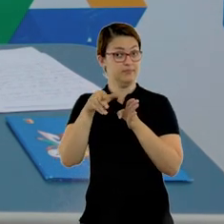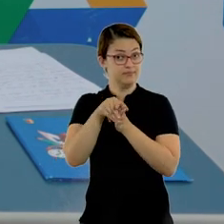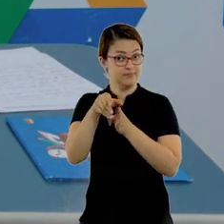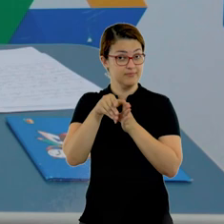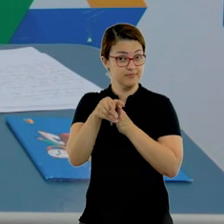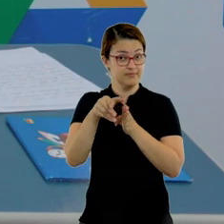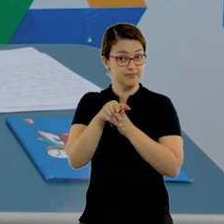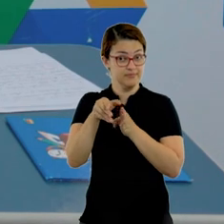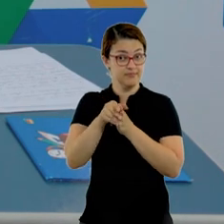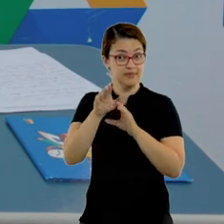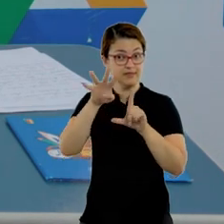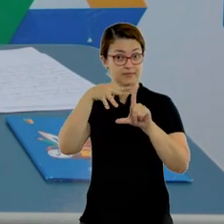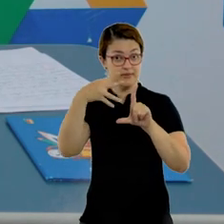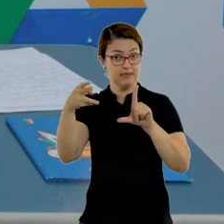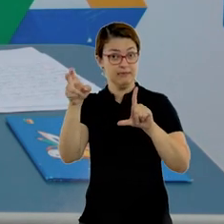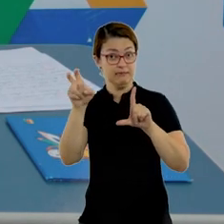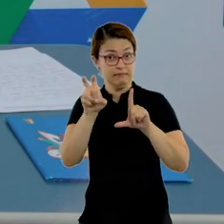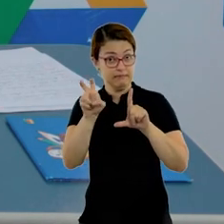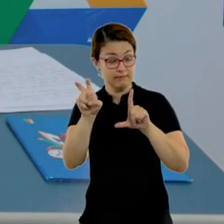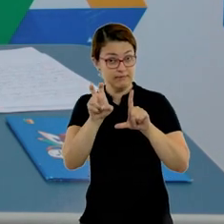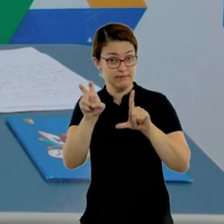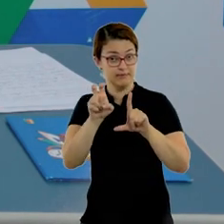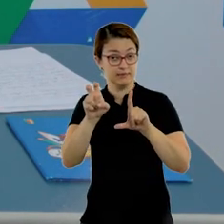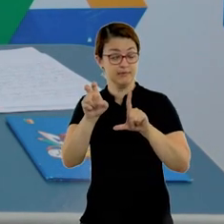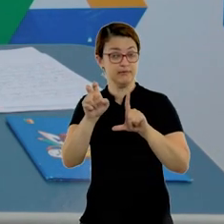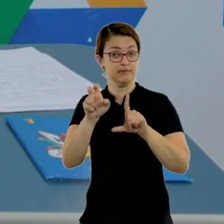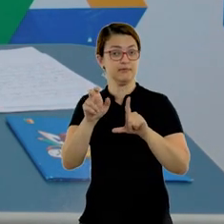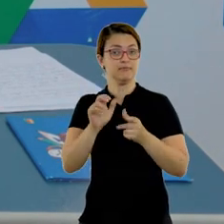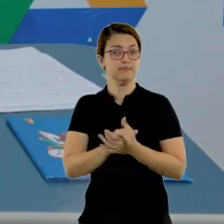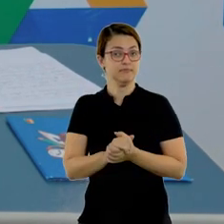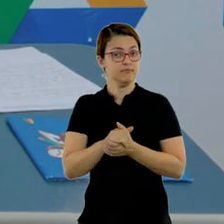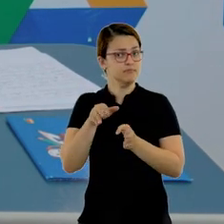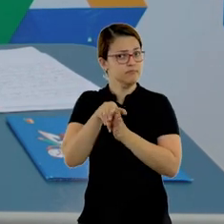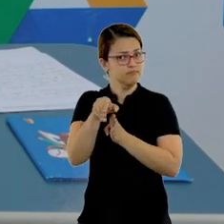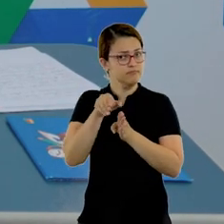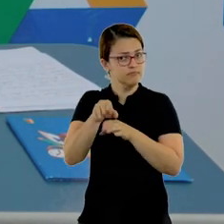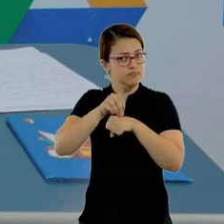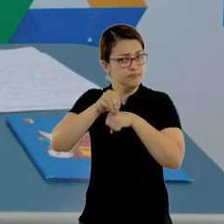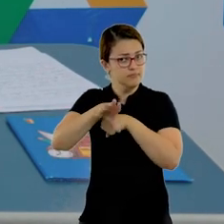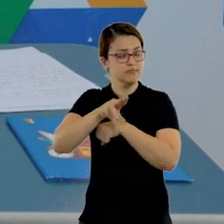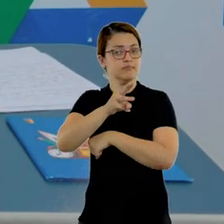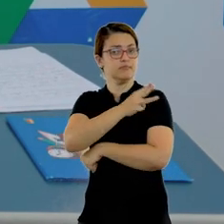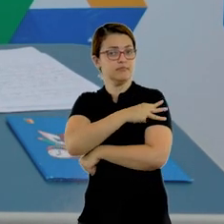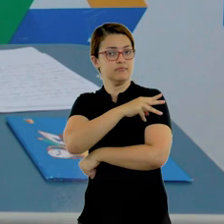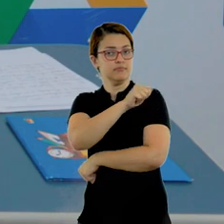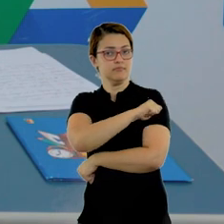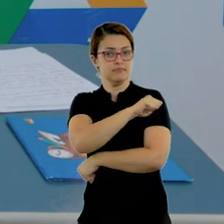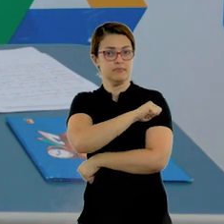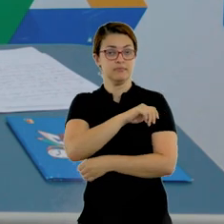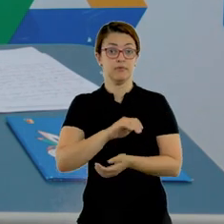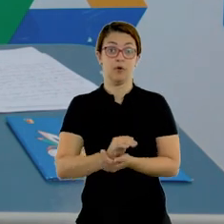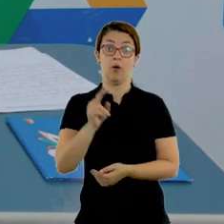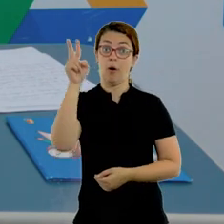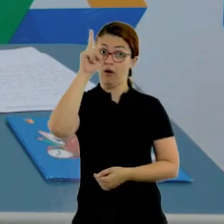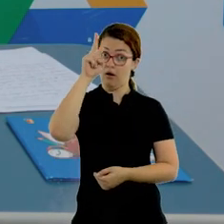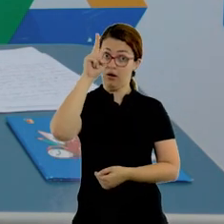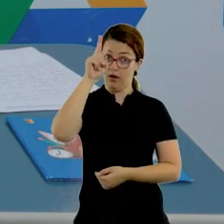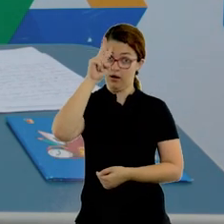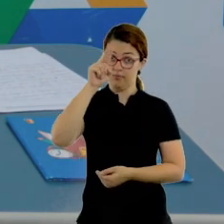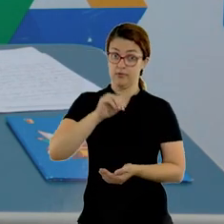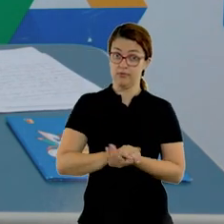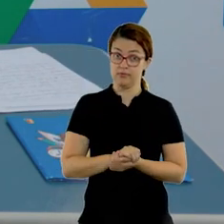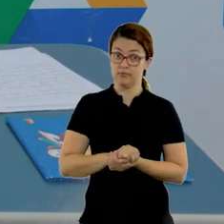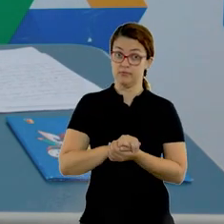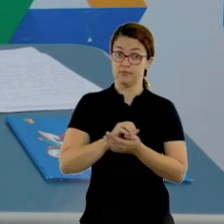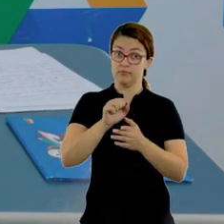nossa quinta tabela com as sugestões de atividades para os alunos do terceiro ano, tá? Só lembrando que a nossa tabela